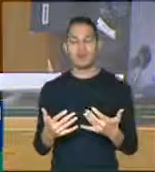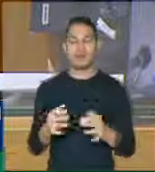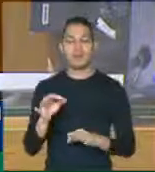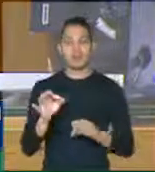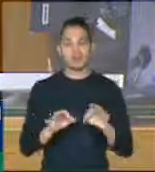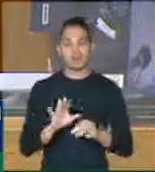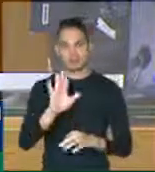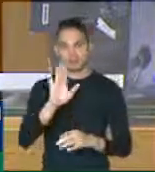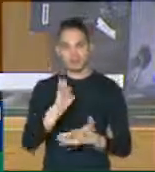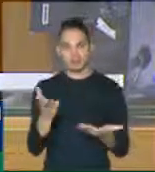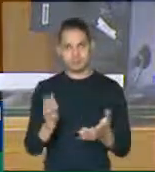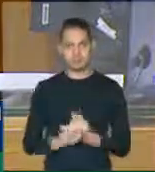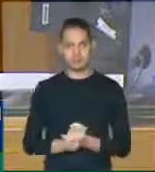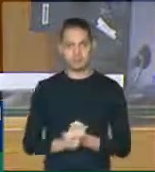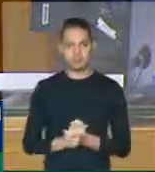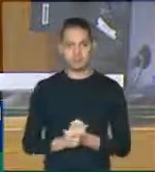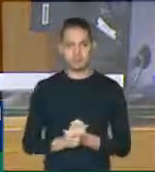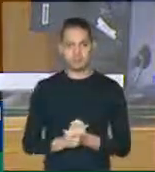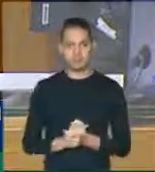Vossa Excelência.